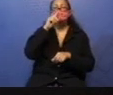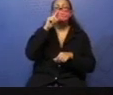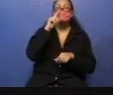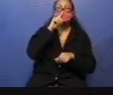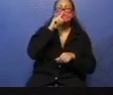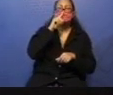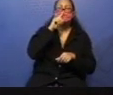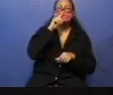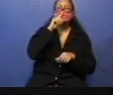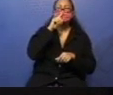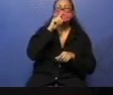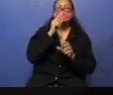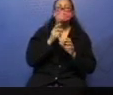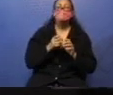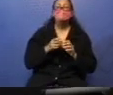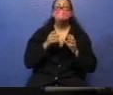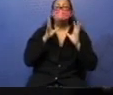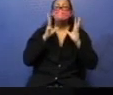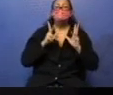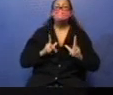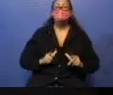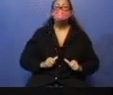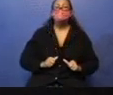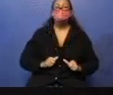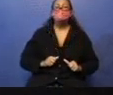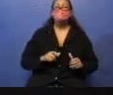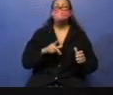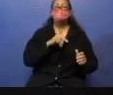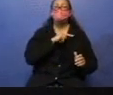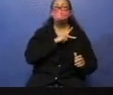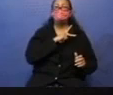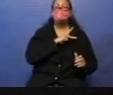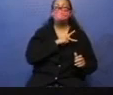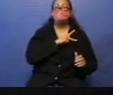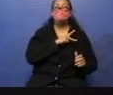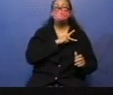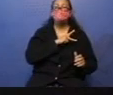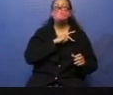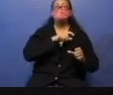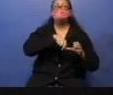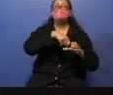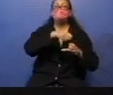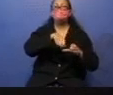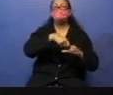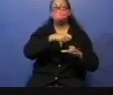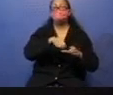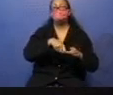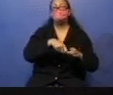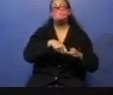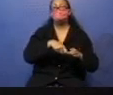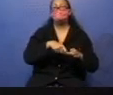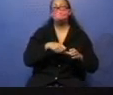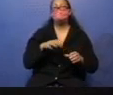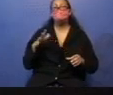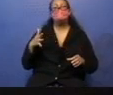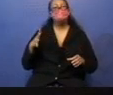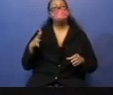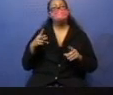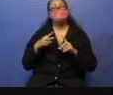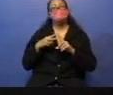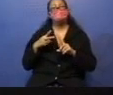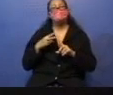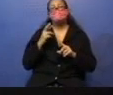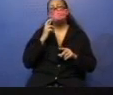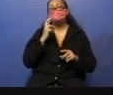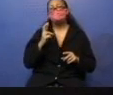com a higiene pessoal e da cozinha? Quer dizer, dependendo das duas respostas, você vai pensar, será